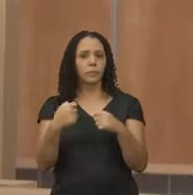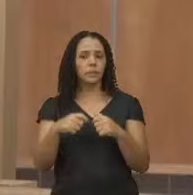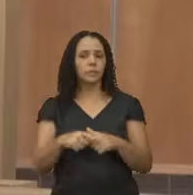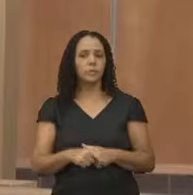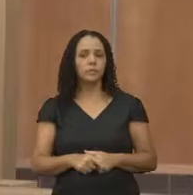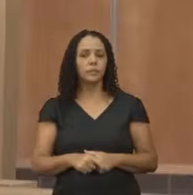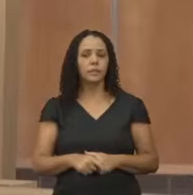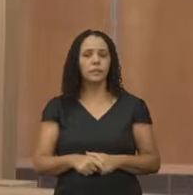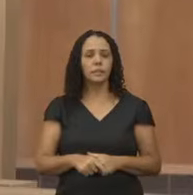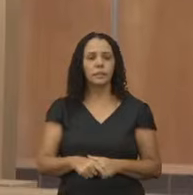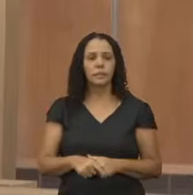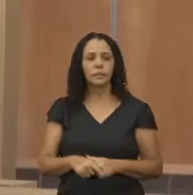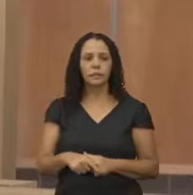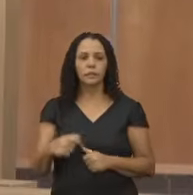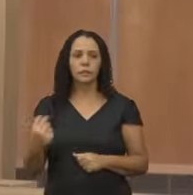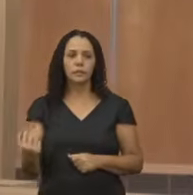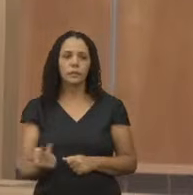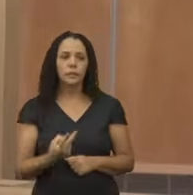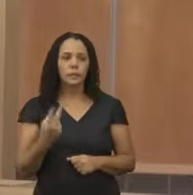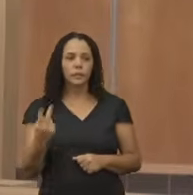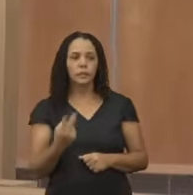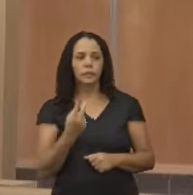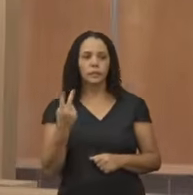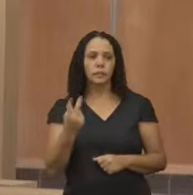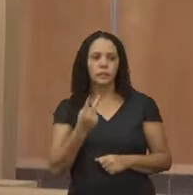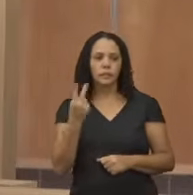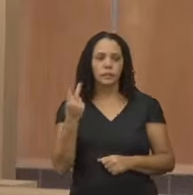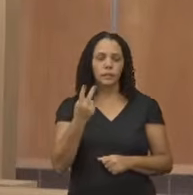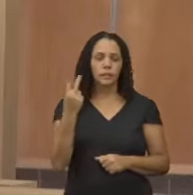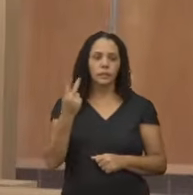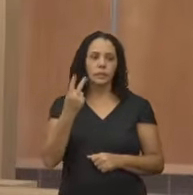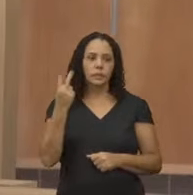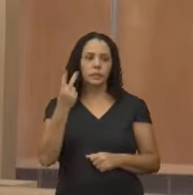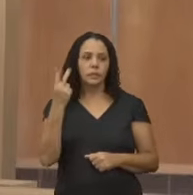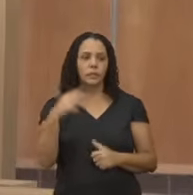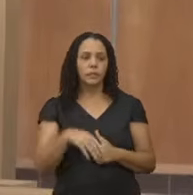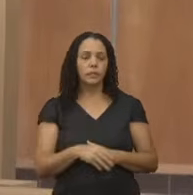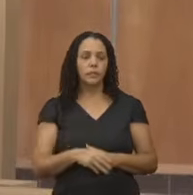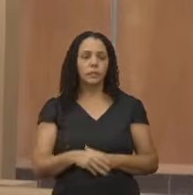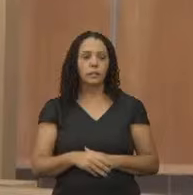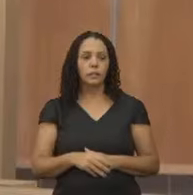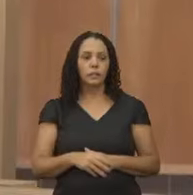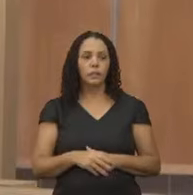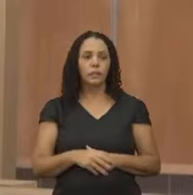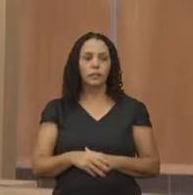valorizado. E hoje nós estamos dizendo para o grafiteiro: